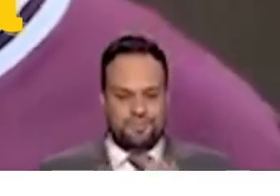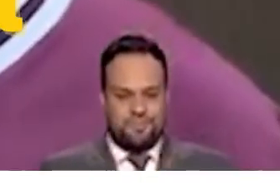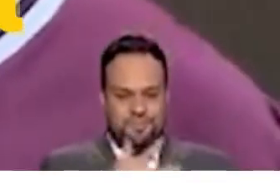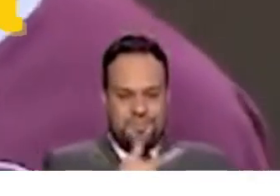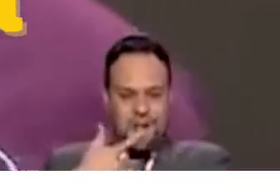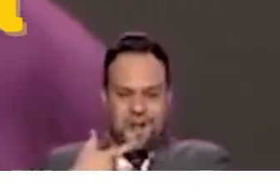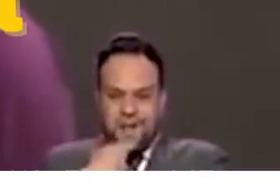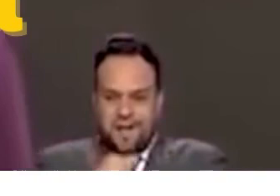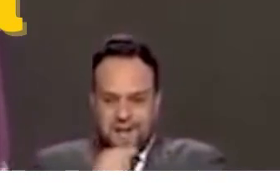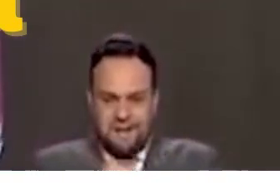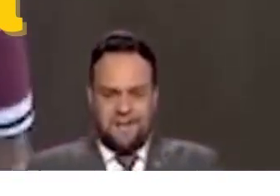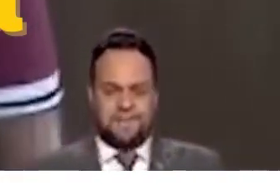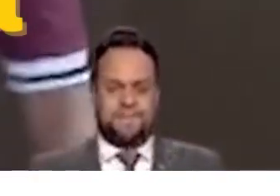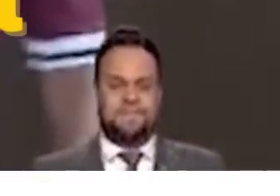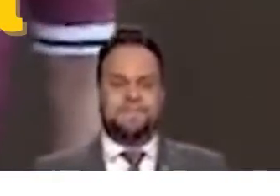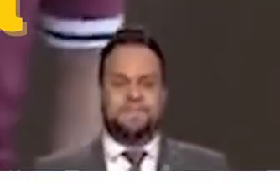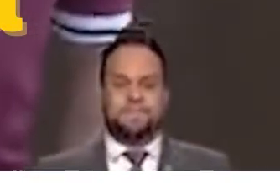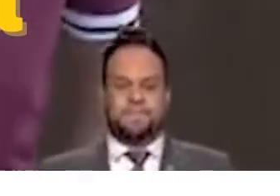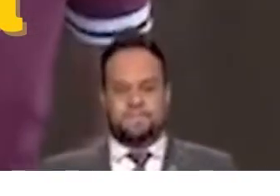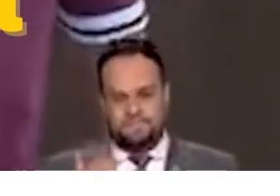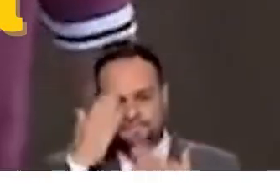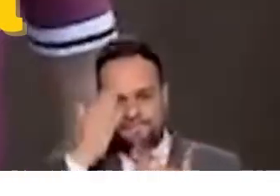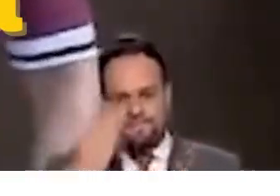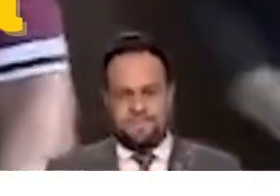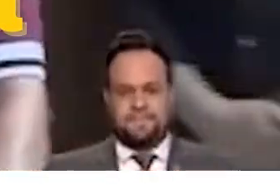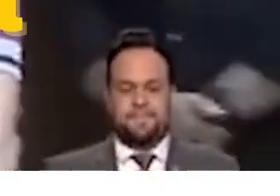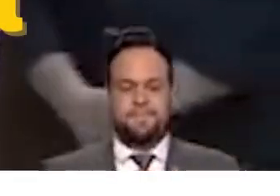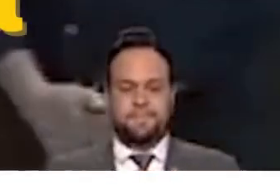coletiva de imprensa. Obrigado.